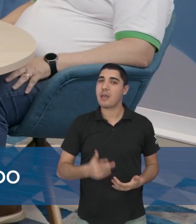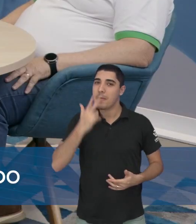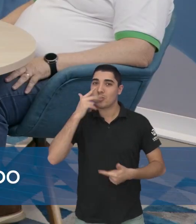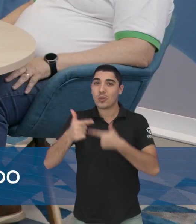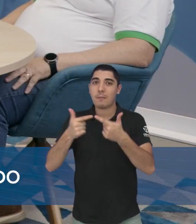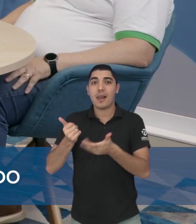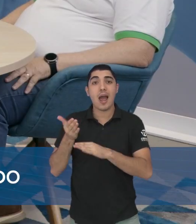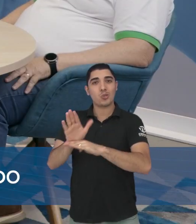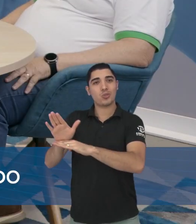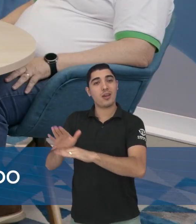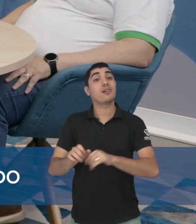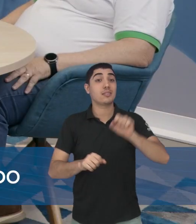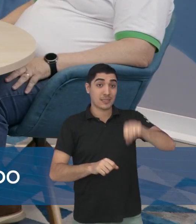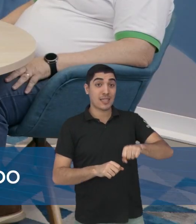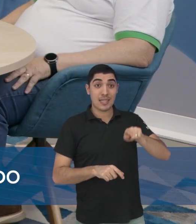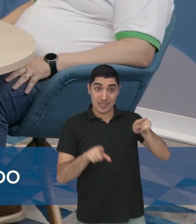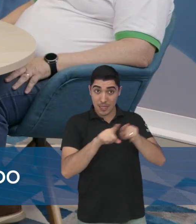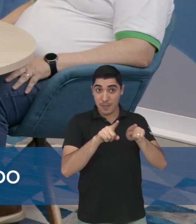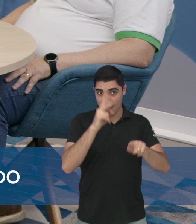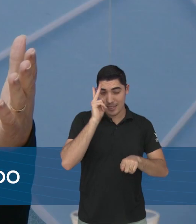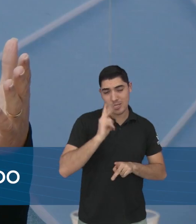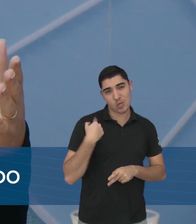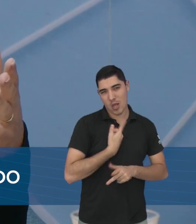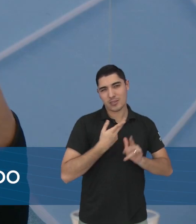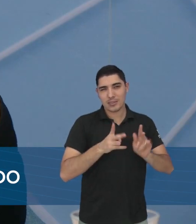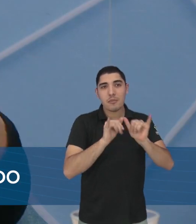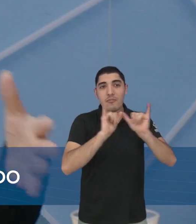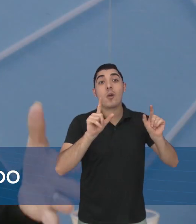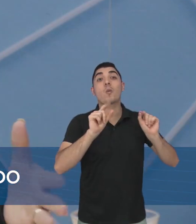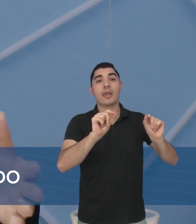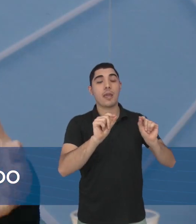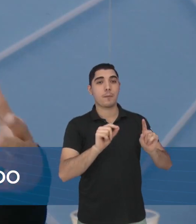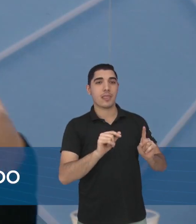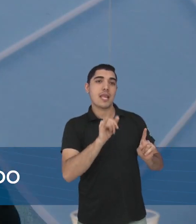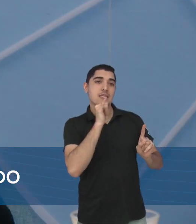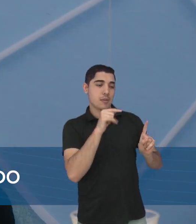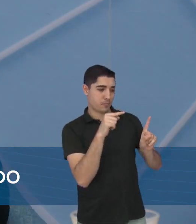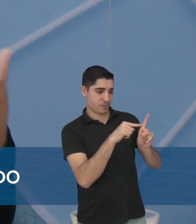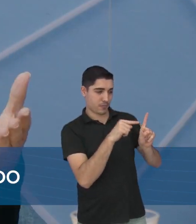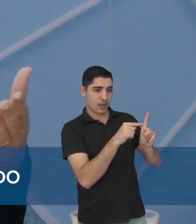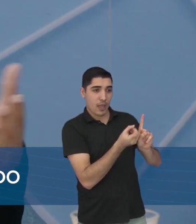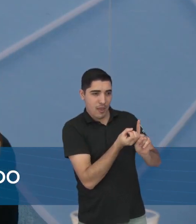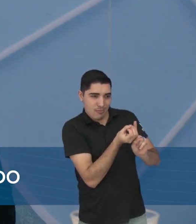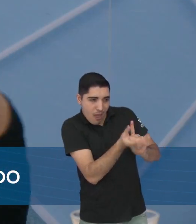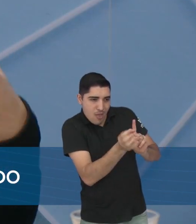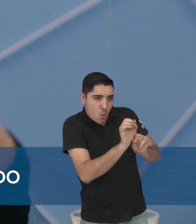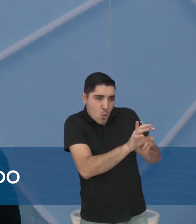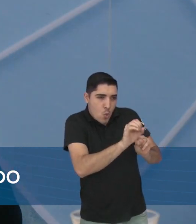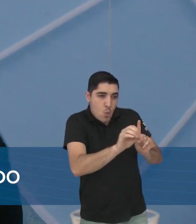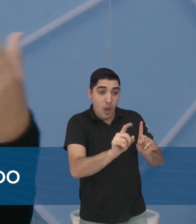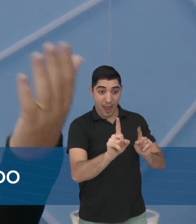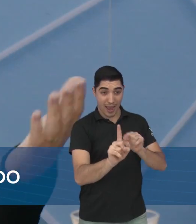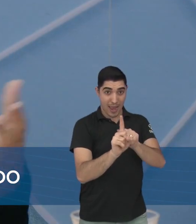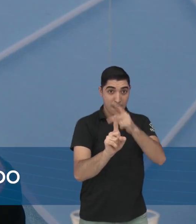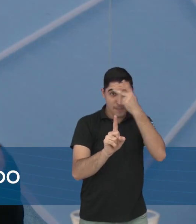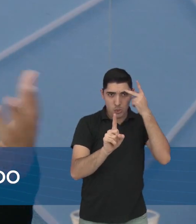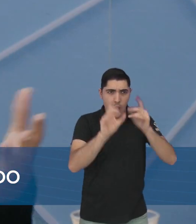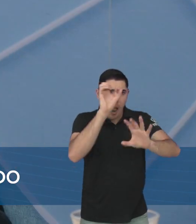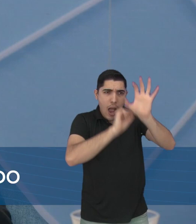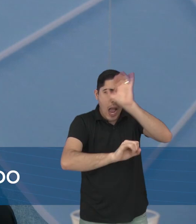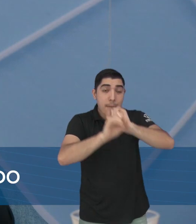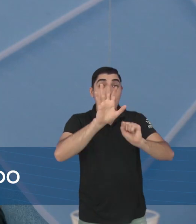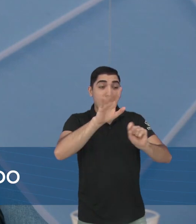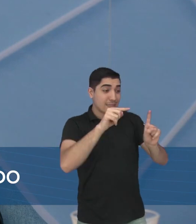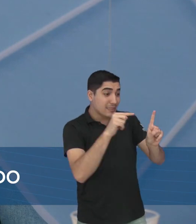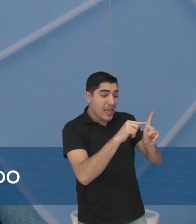muitas vezes quem recebe, assim, a gente sempre diz, né? A pessoa que está recebendo ali, a pessoa que está dando é muito mais beneficiada do que aquele que